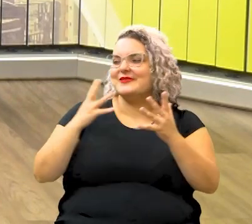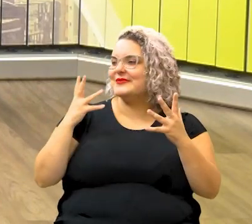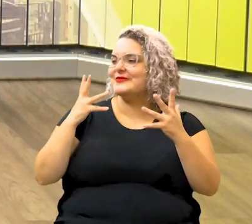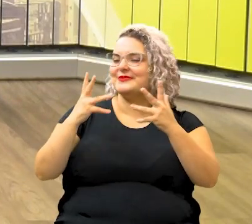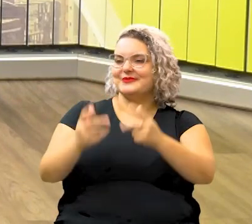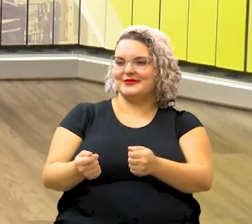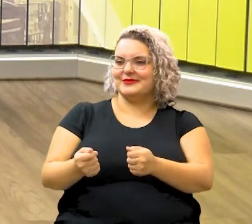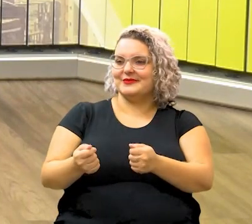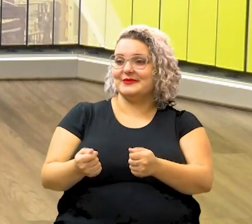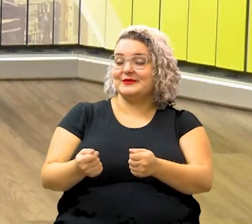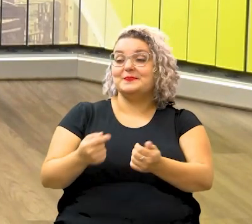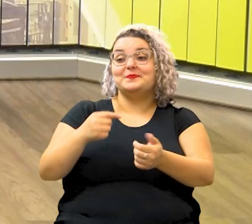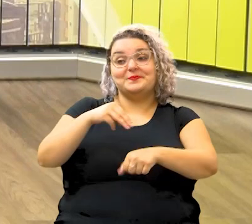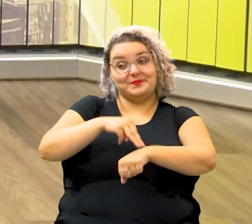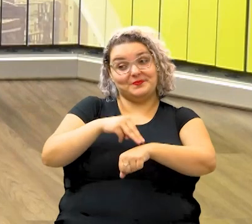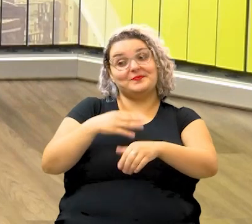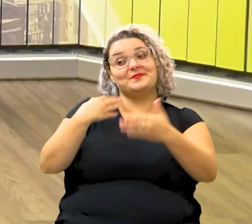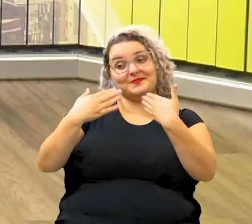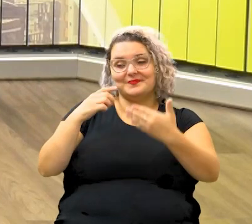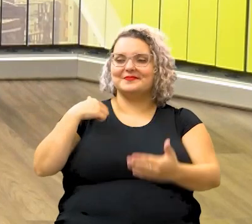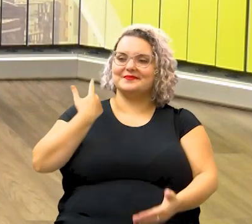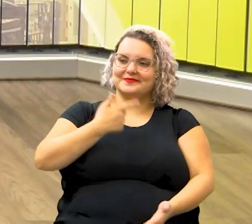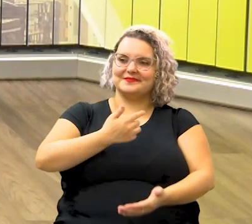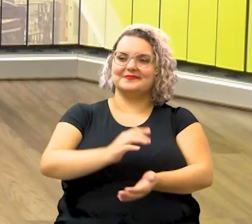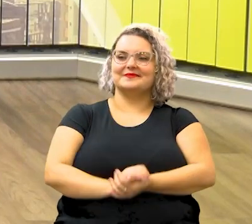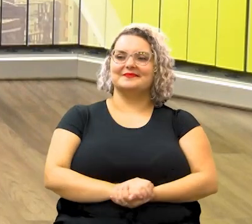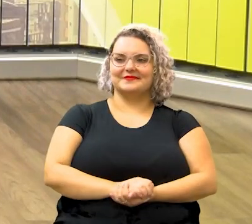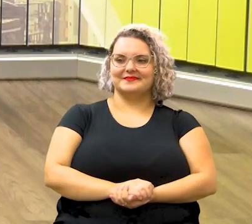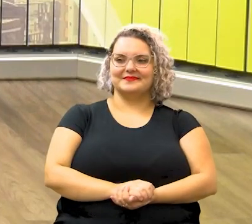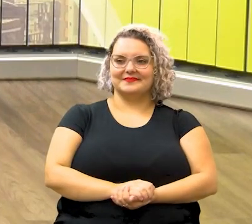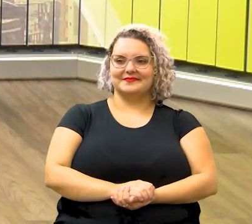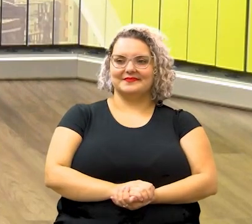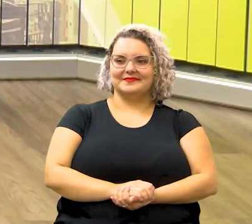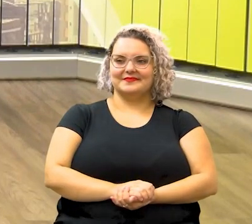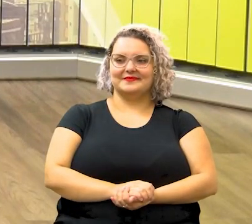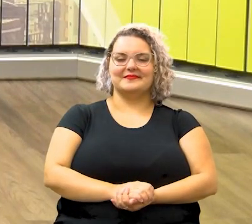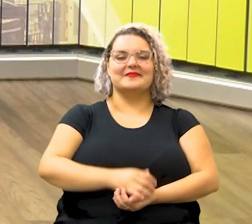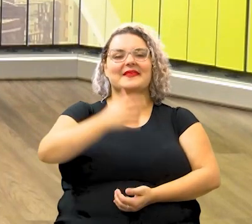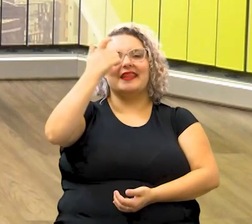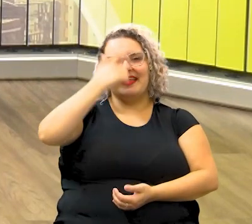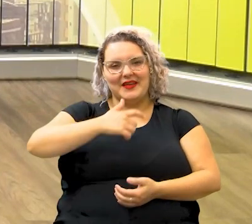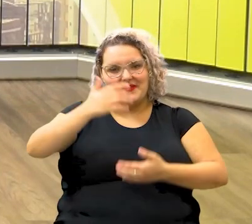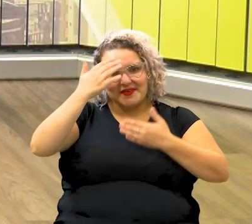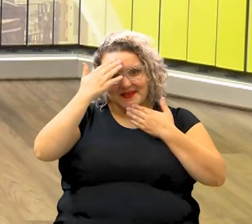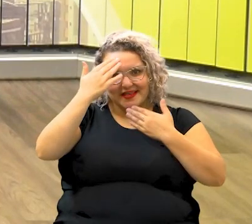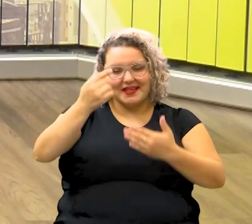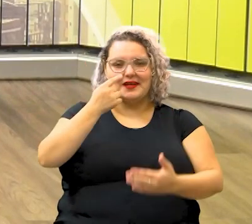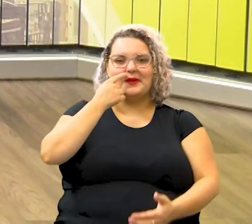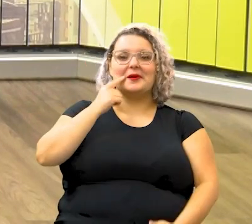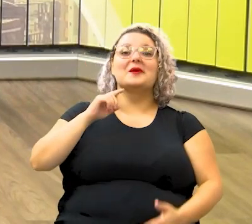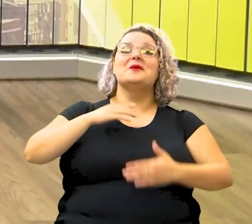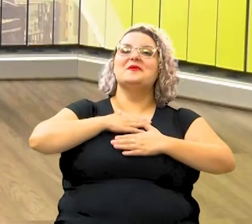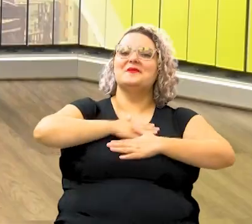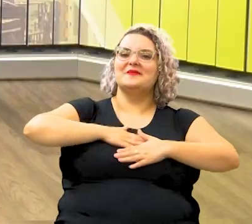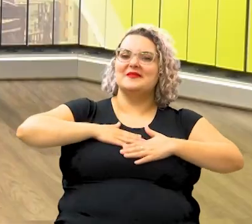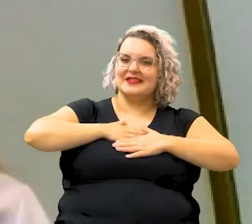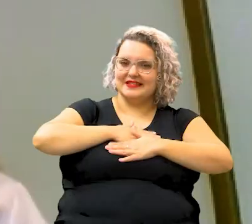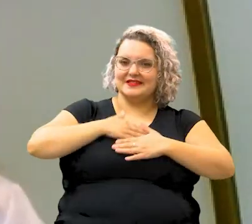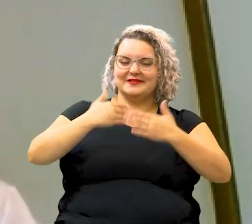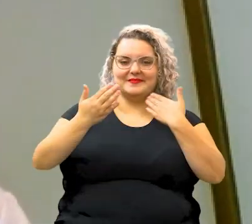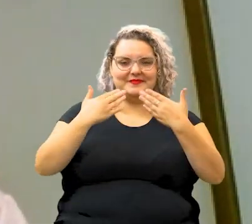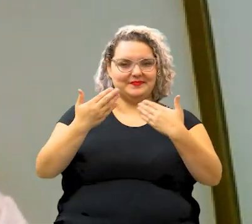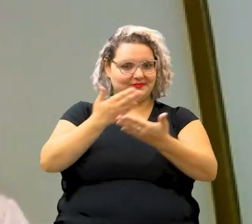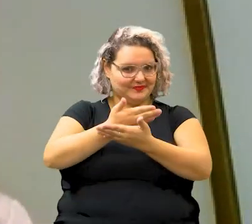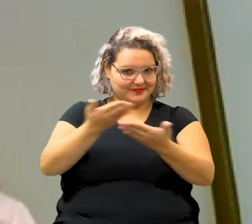de parar tudo aí, reservar uns minutinhos para falar com a gente aqui. Eu que agradeço, Viviane, é um prazer estar